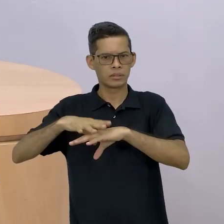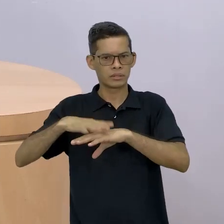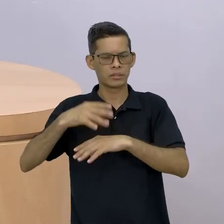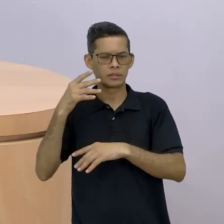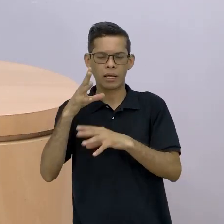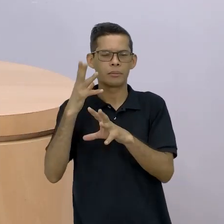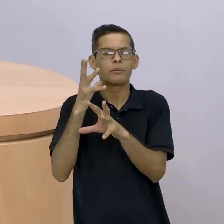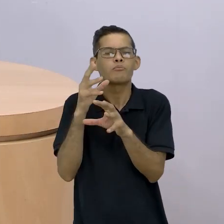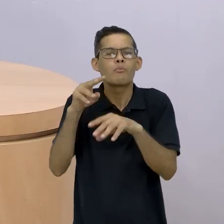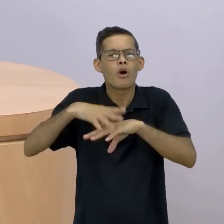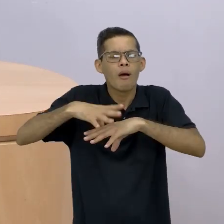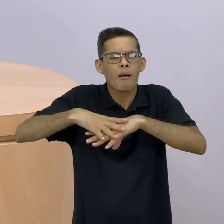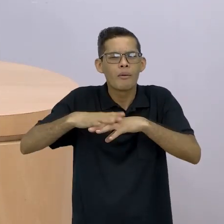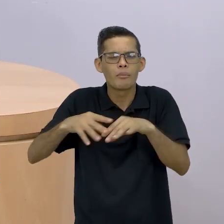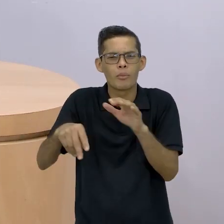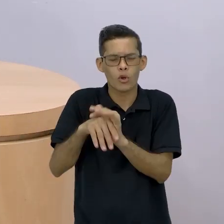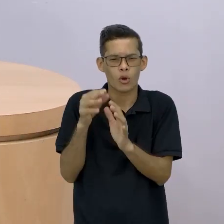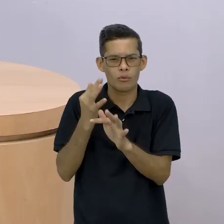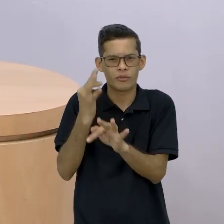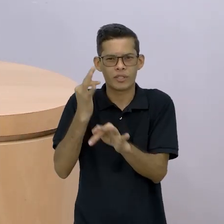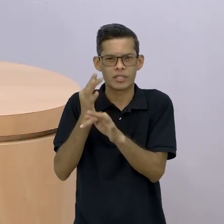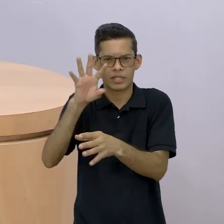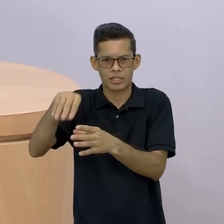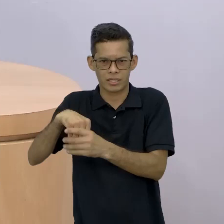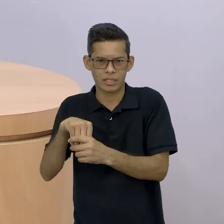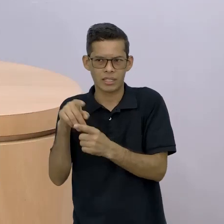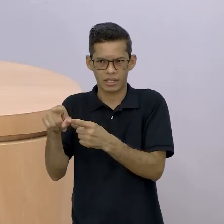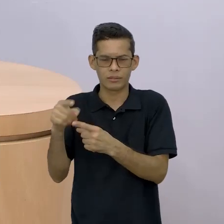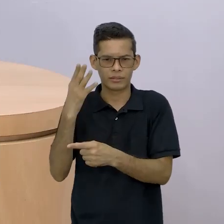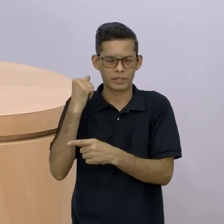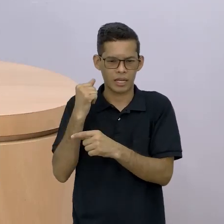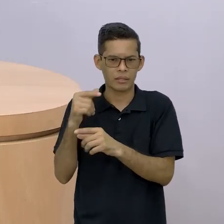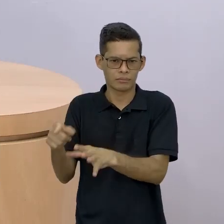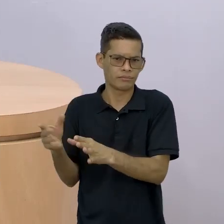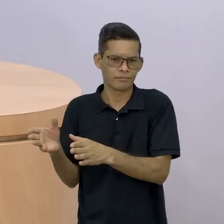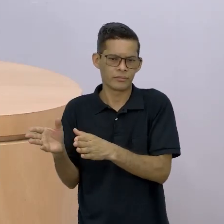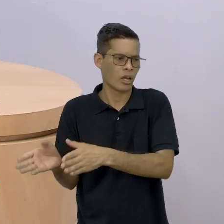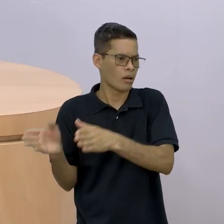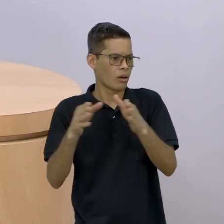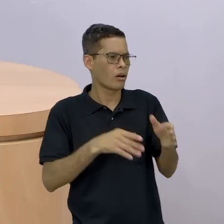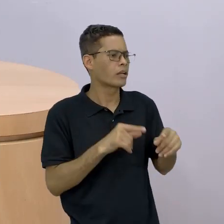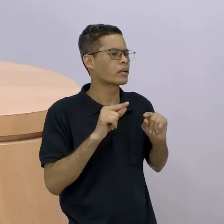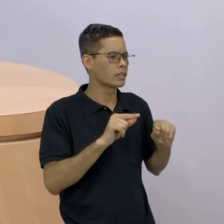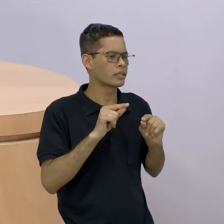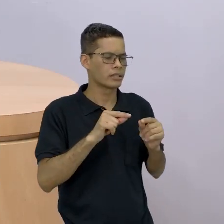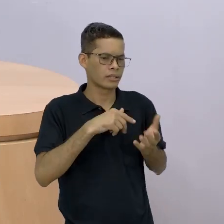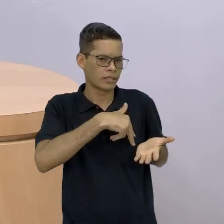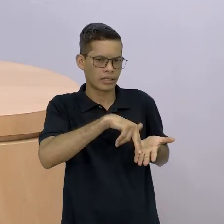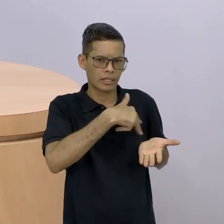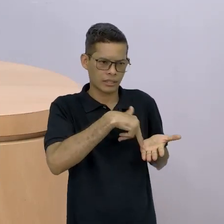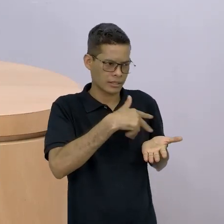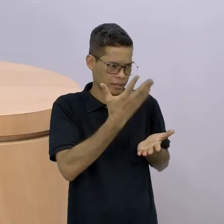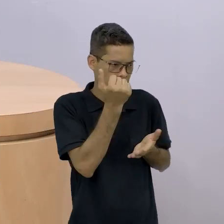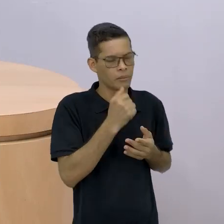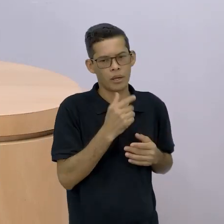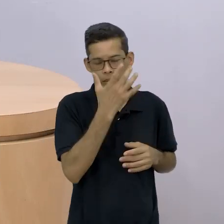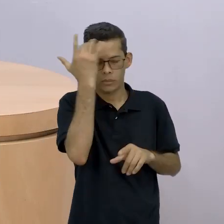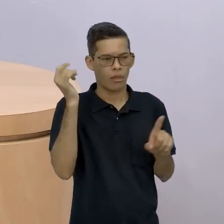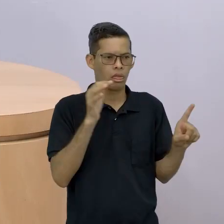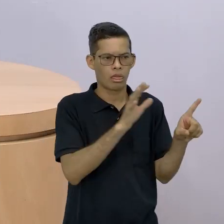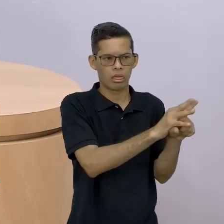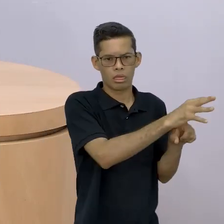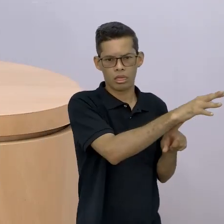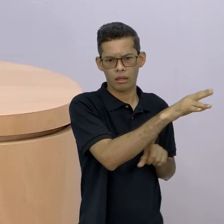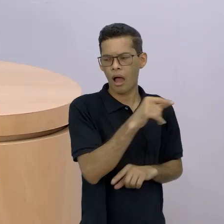quântica. Agora, todo mundo vai querer ser o amiguinho do coleguinha que sabe fazer a última dancinha que ele viu no aplicativo. Você está Exato.